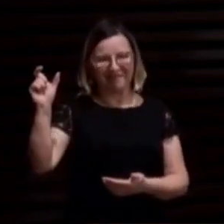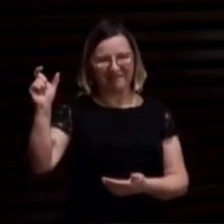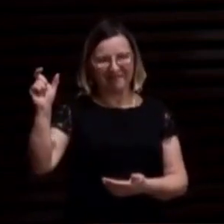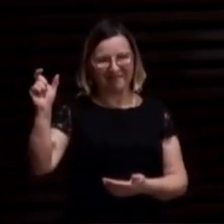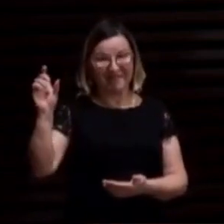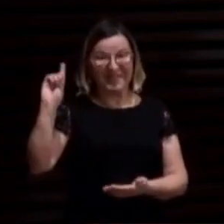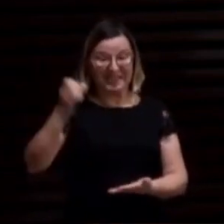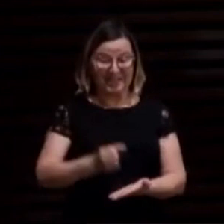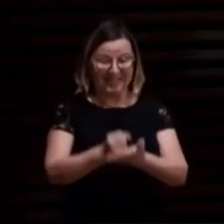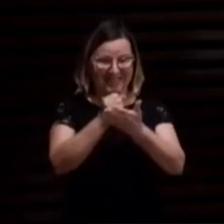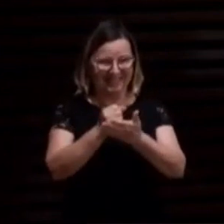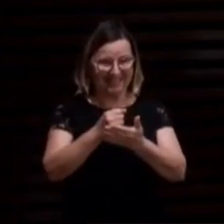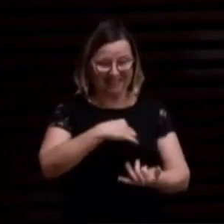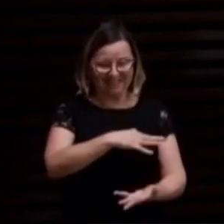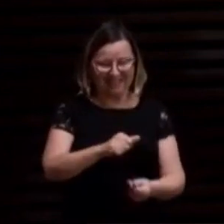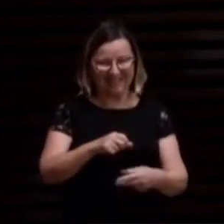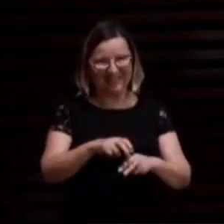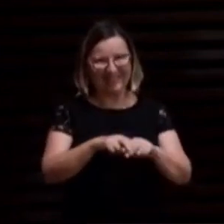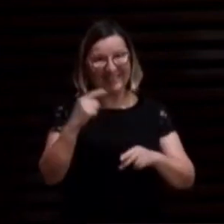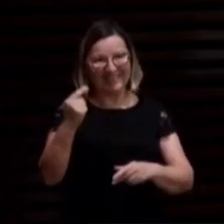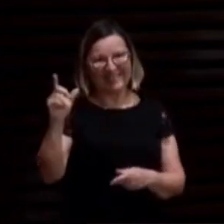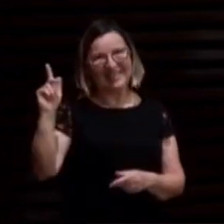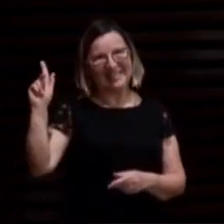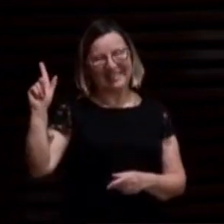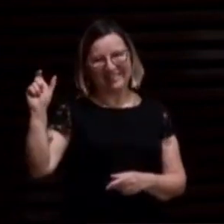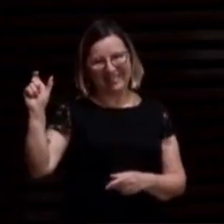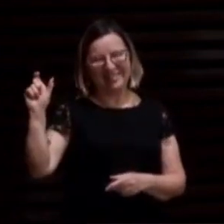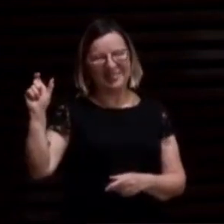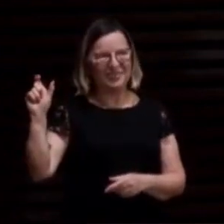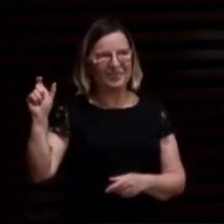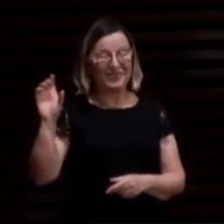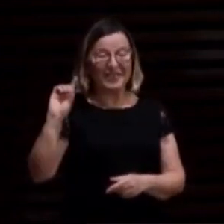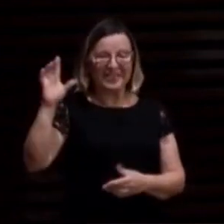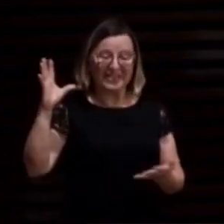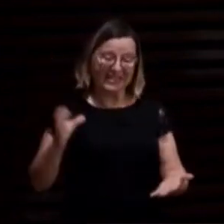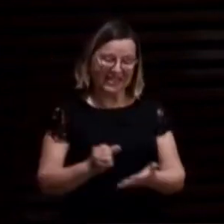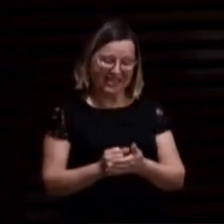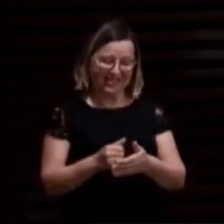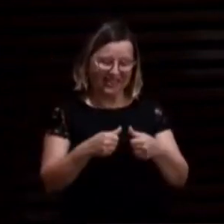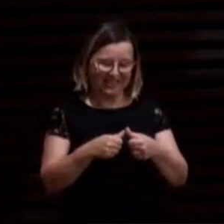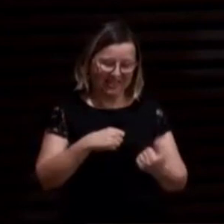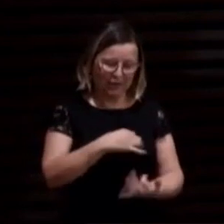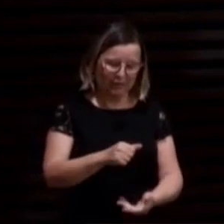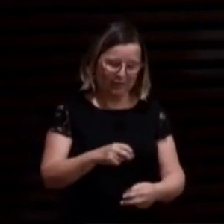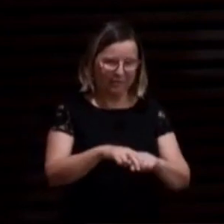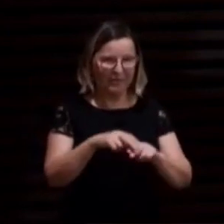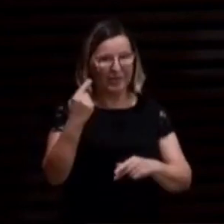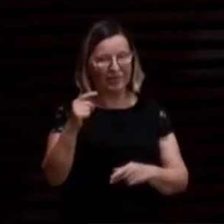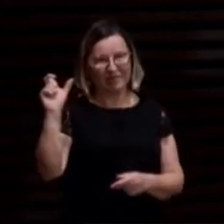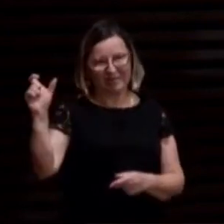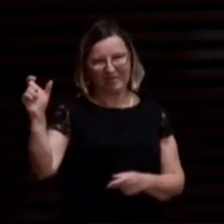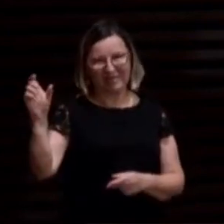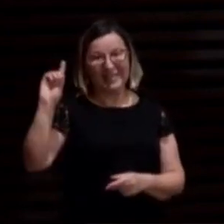E Ele sustenta esse mundo pela sua palavra. Deus salva esse mundo pela sua palavra.